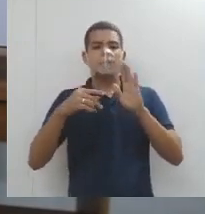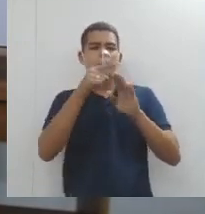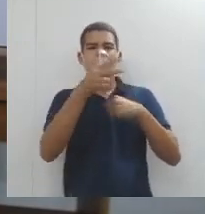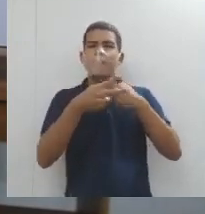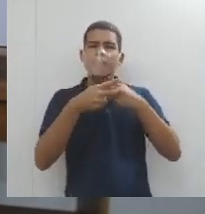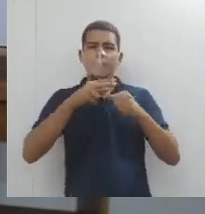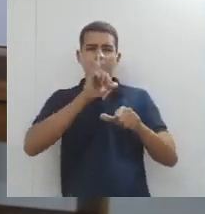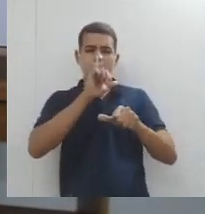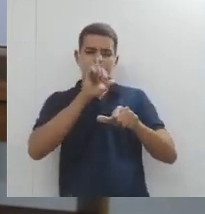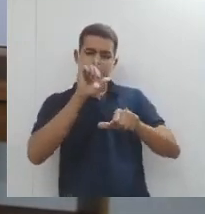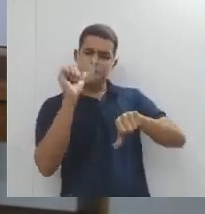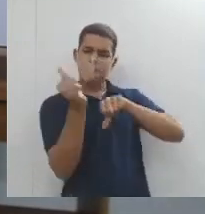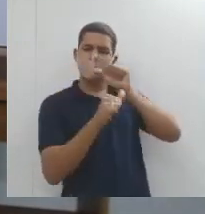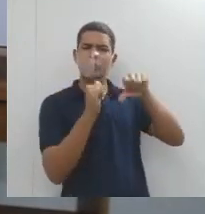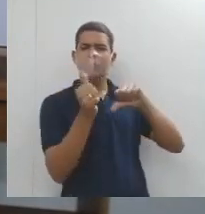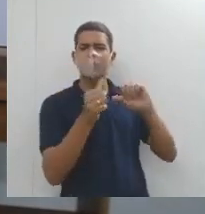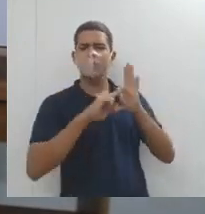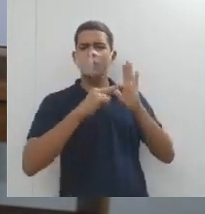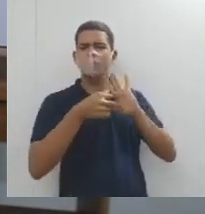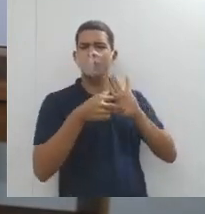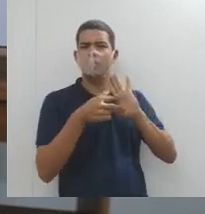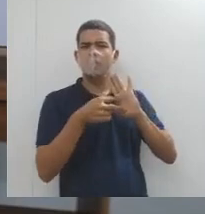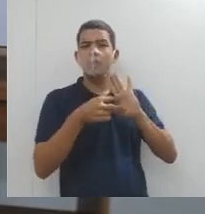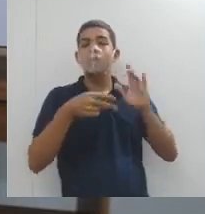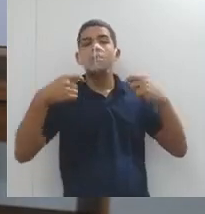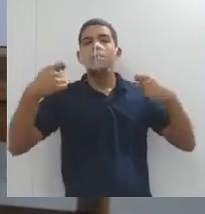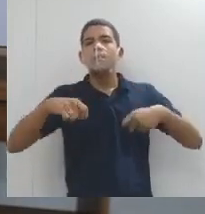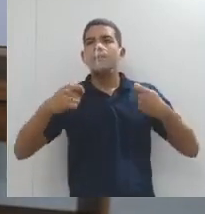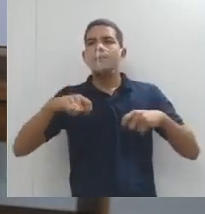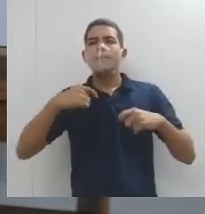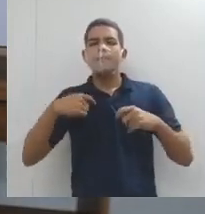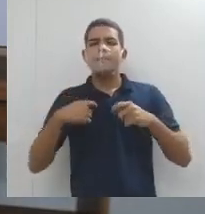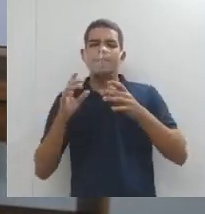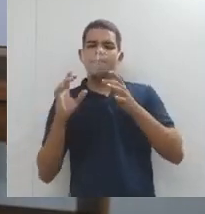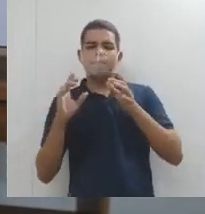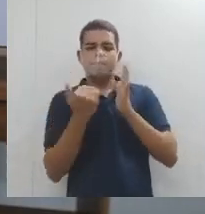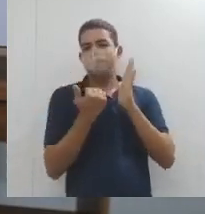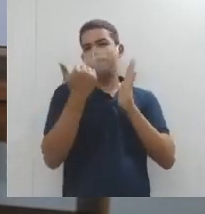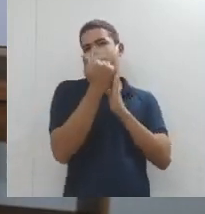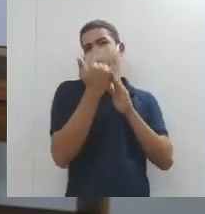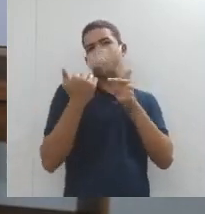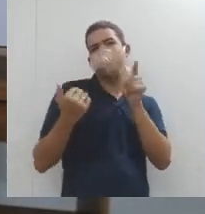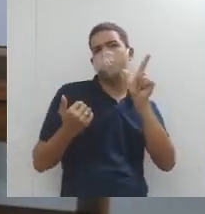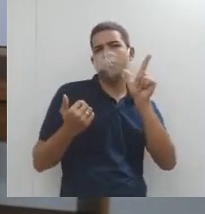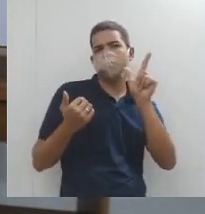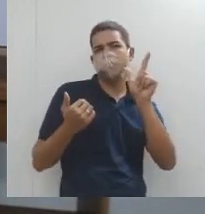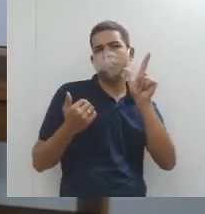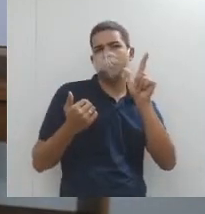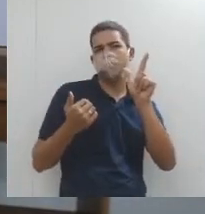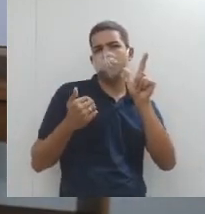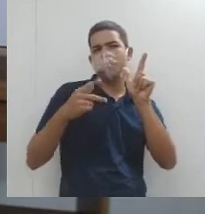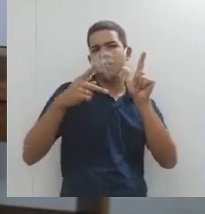do verbo, é necessário que haja uma complementação por algo com uma